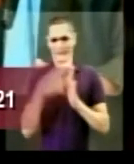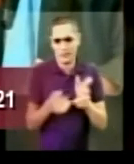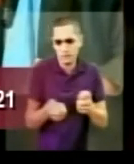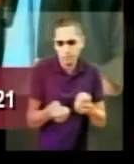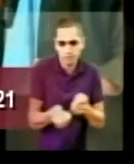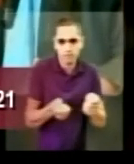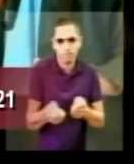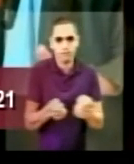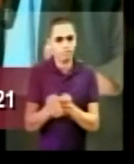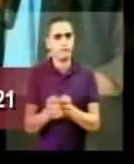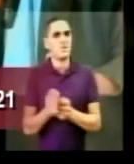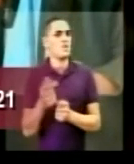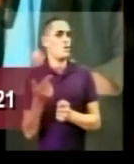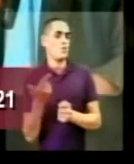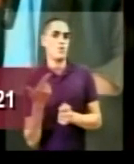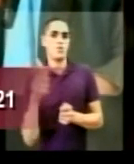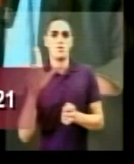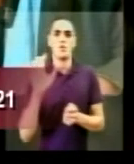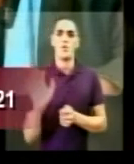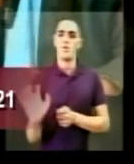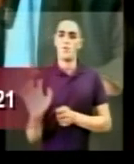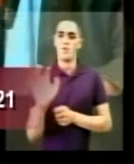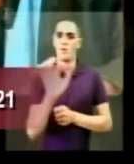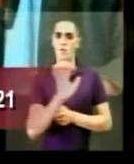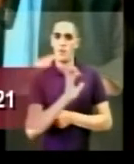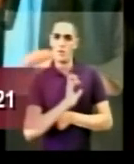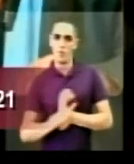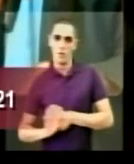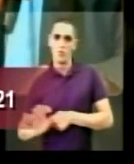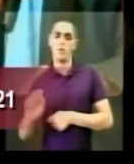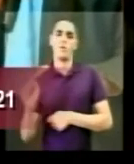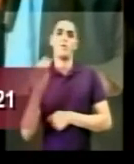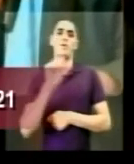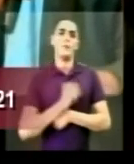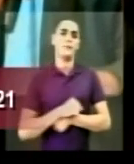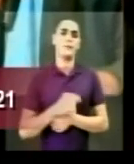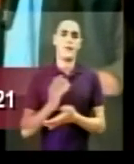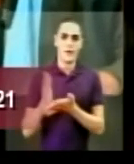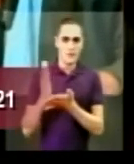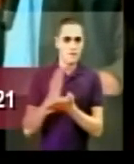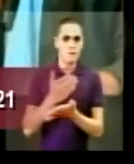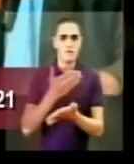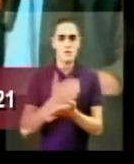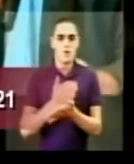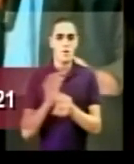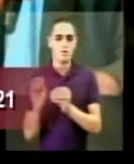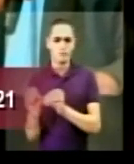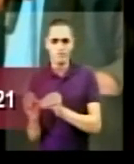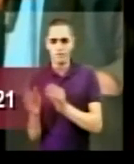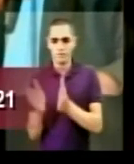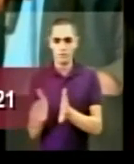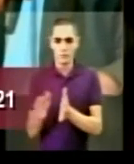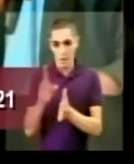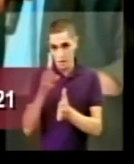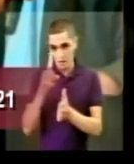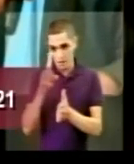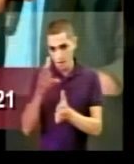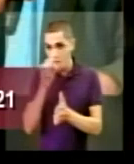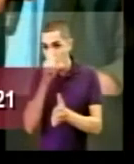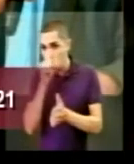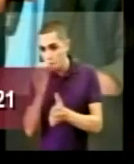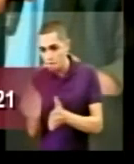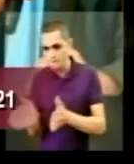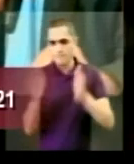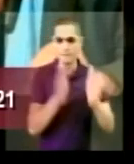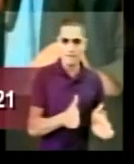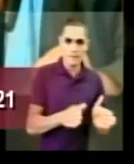todos os estados, de todas as regiões. Algumas migraram para o vermelho, que estão com índice para